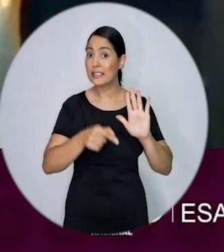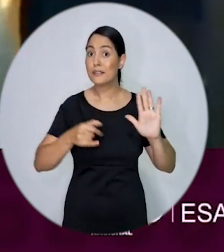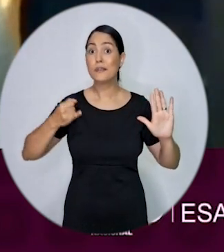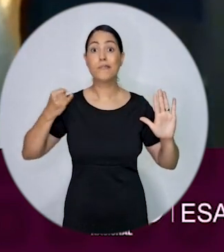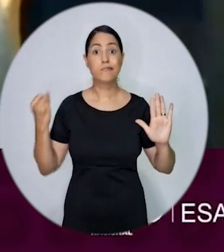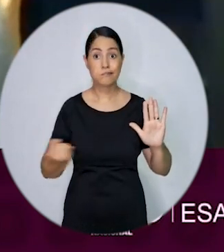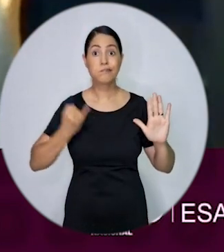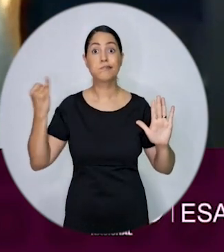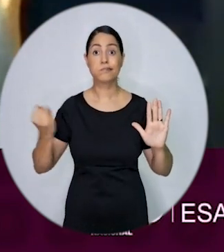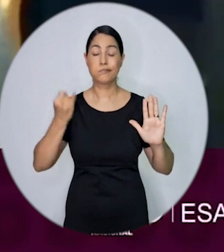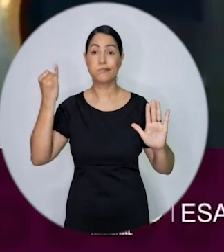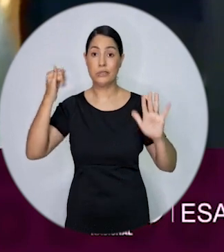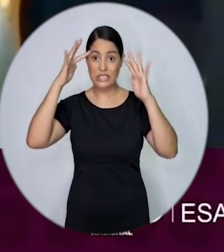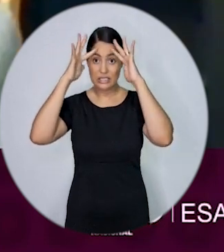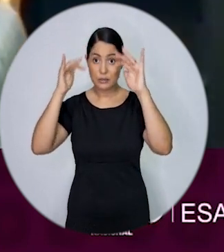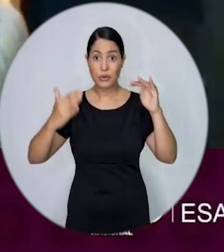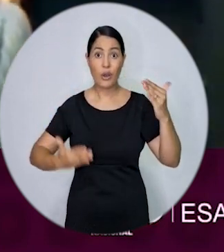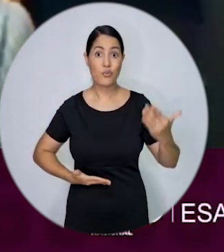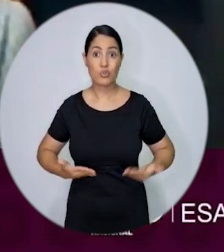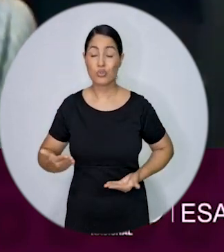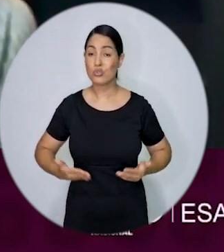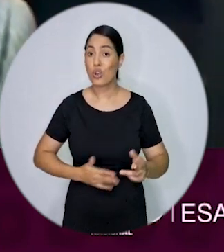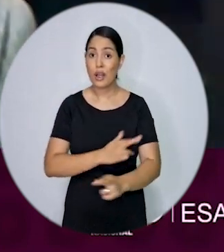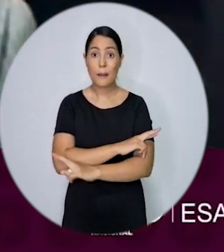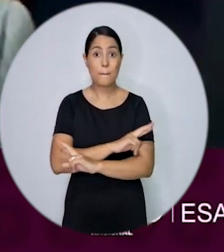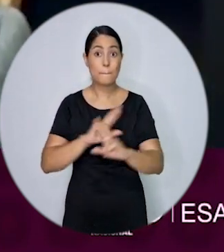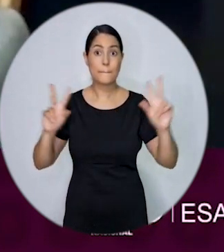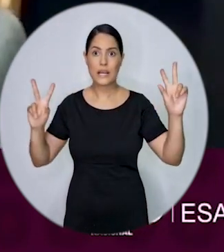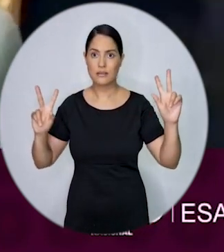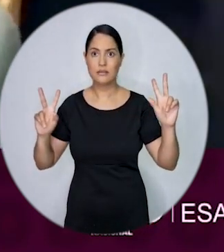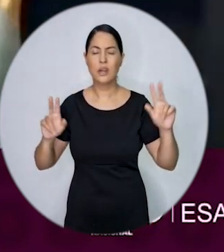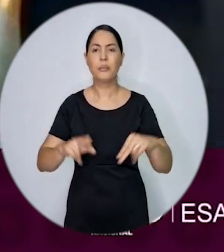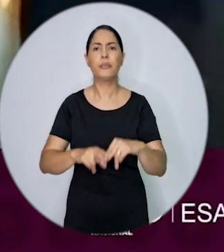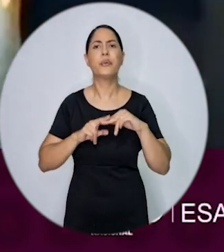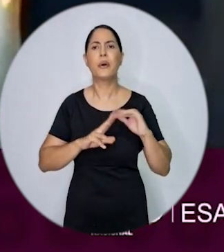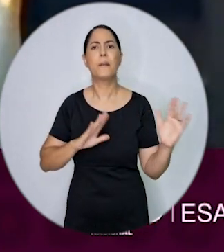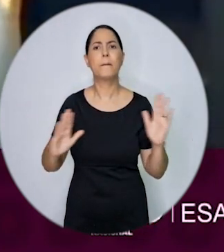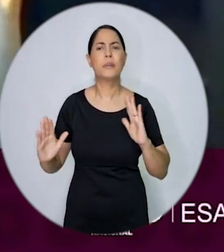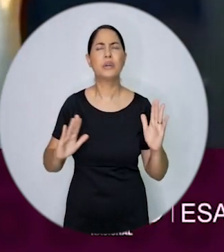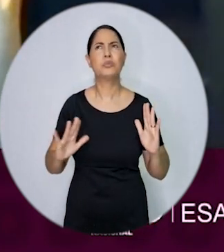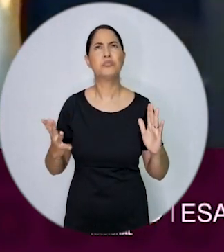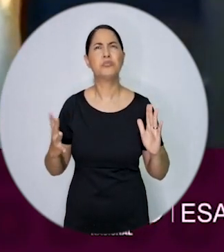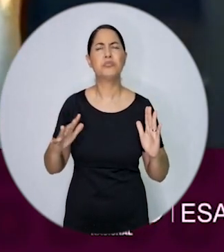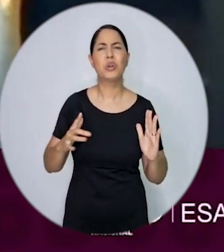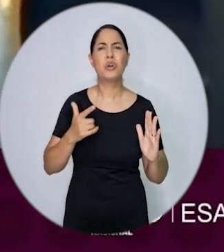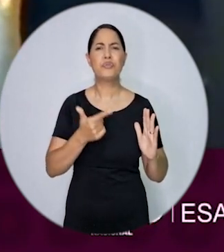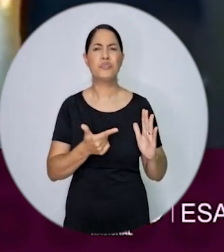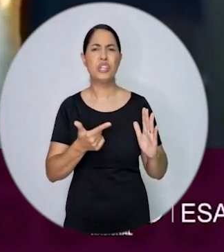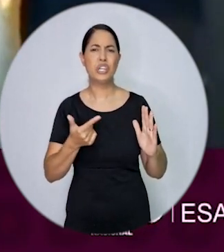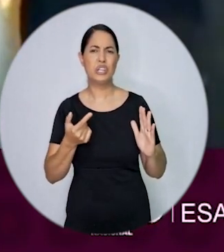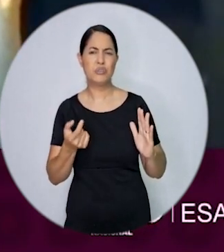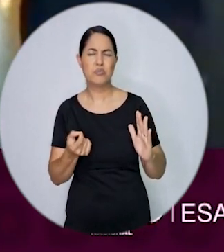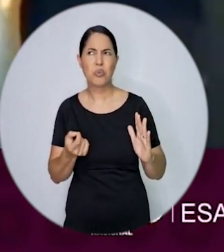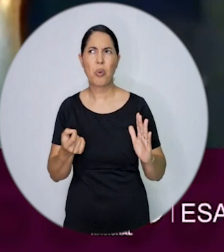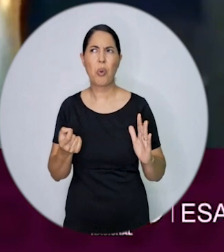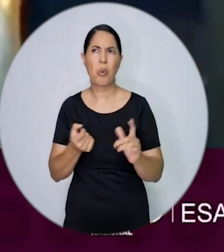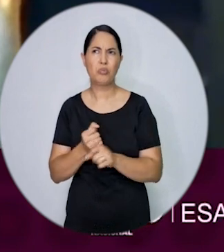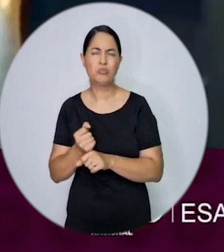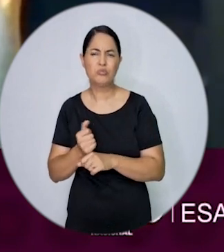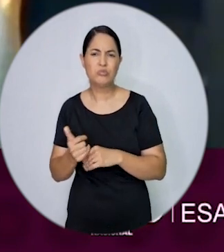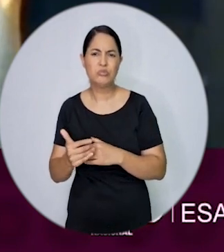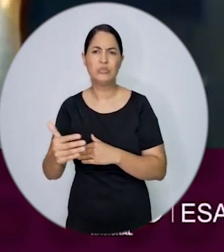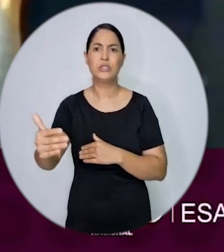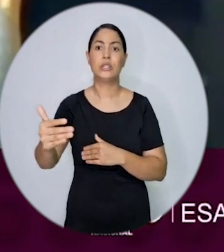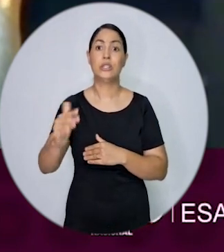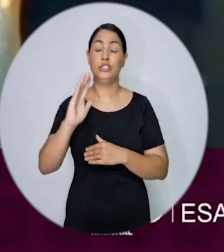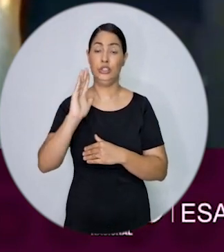mudou o funcionamento dos tribunais. E lá se vão aí 20 e poucos anos dessa alteração legislativa.